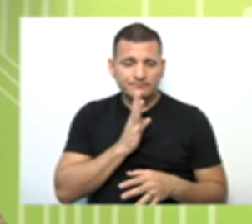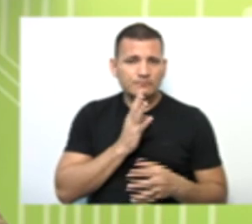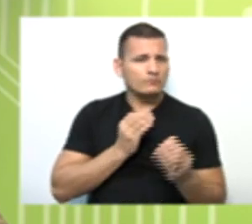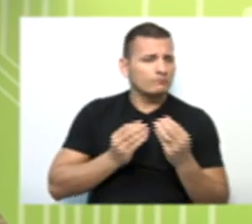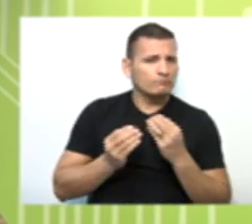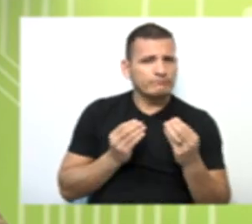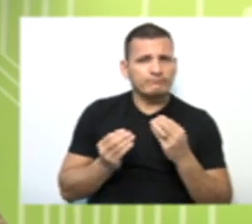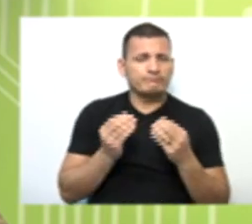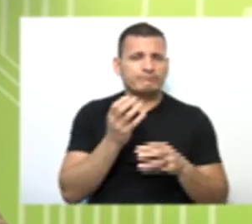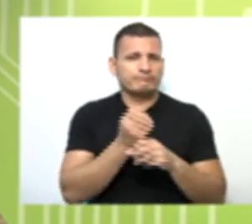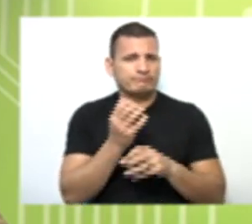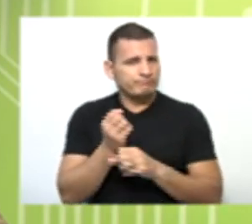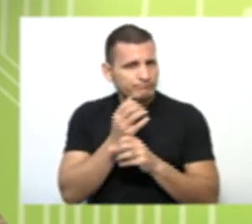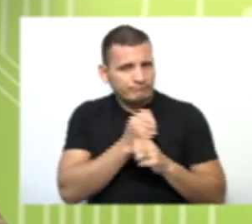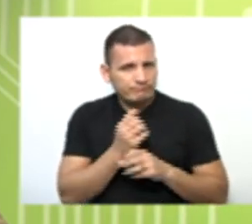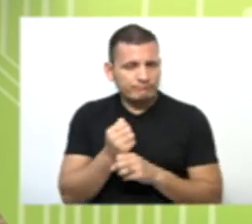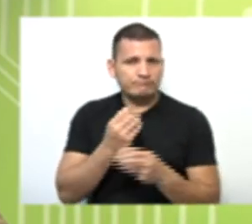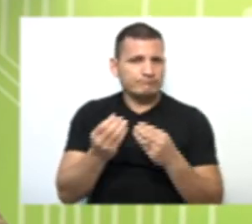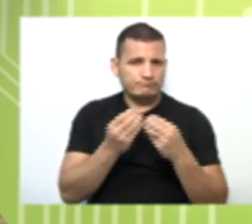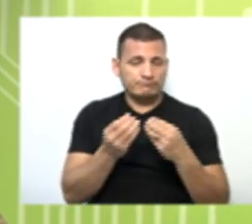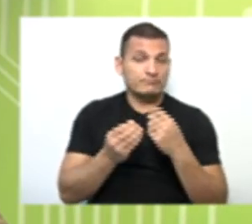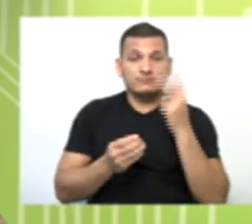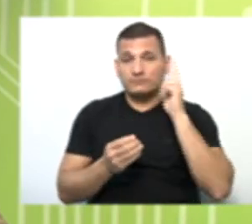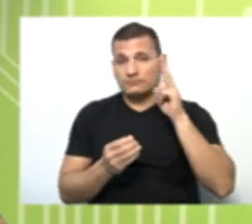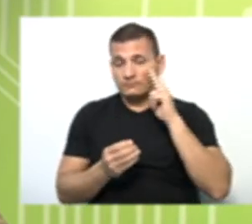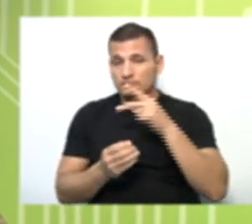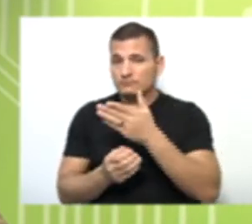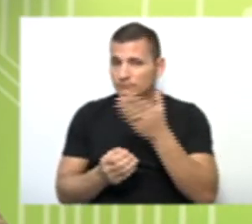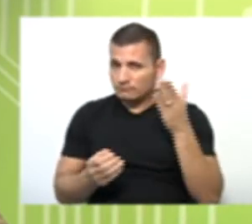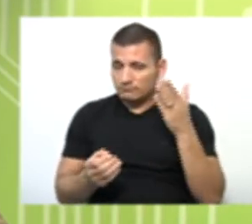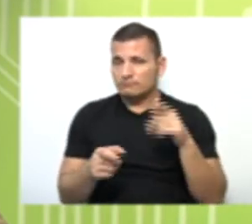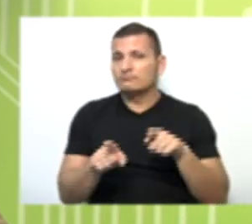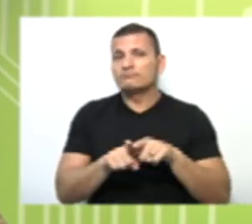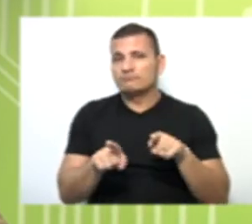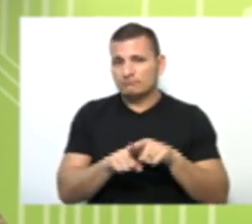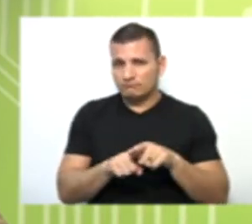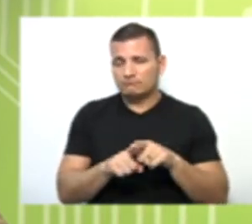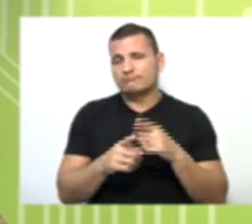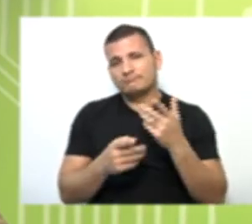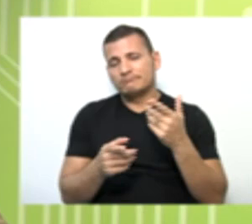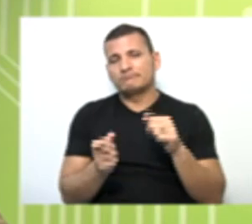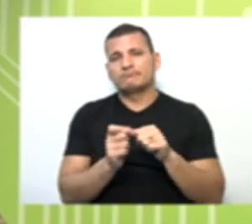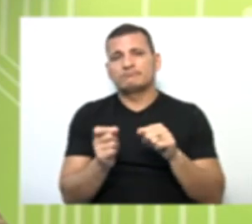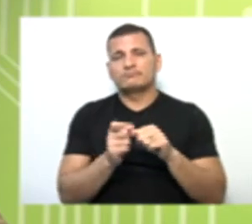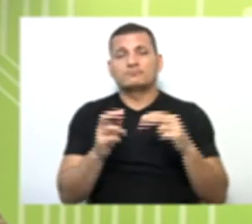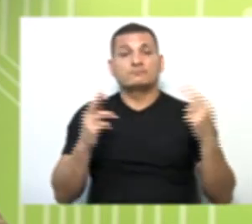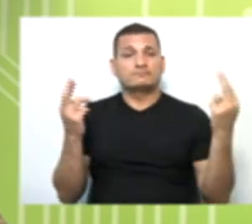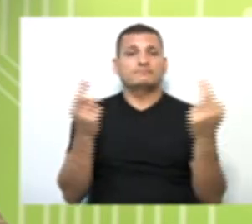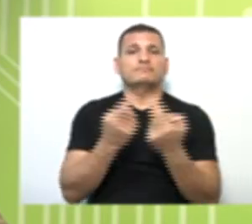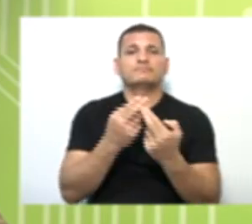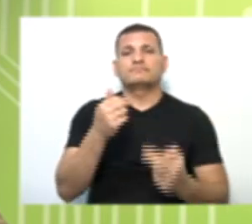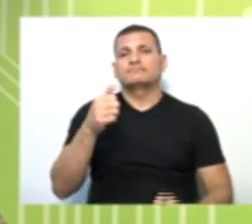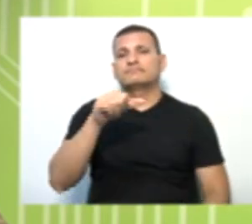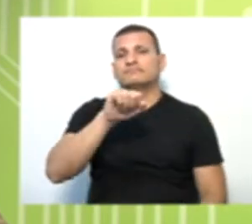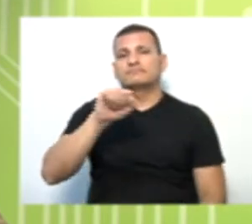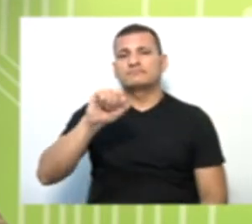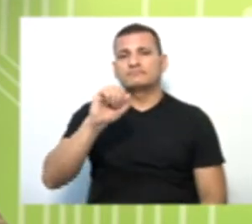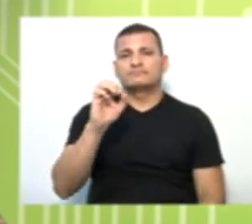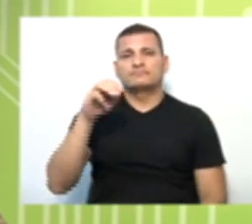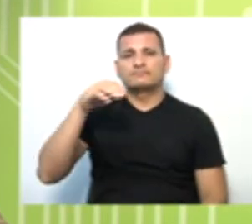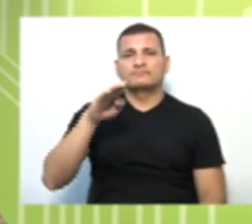a contabilidade. Lembrando que vocês vão participar também das assembleias, né, que serão realizadas, que